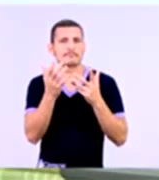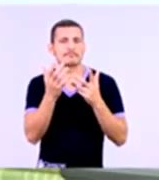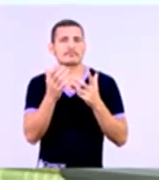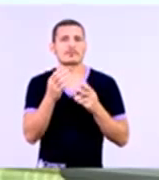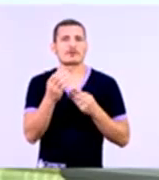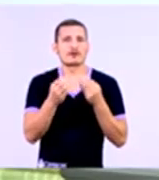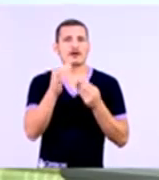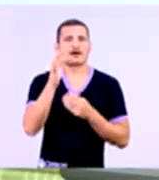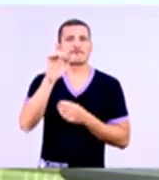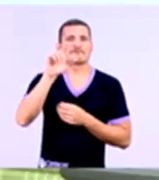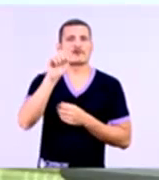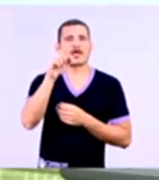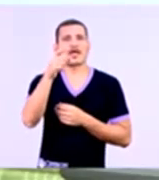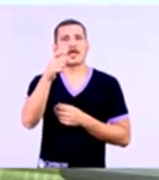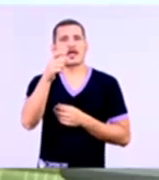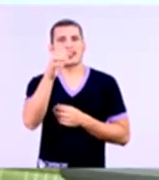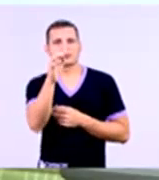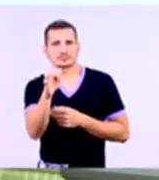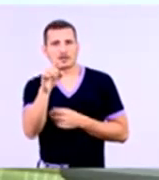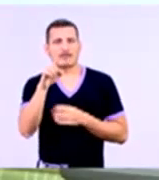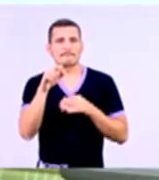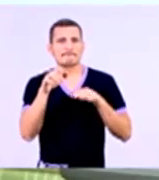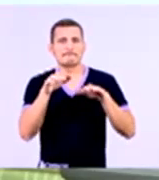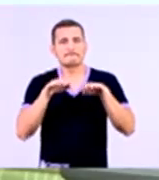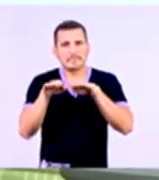seja, padrões de designs limpos.